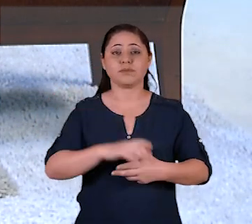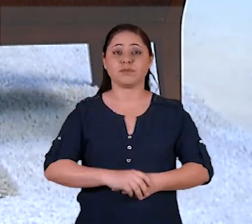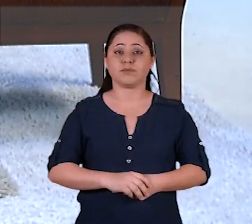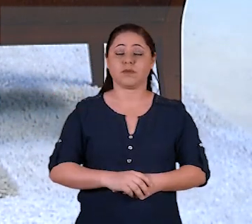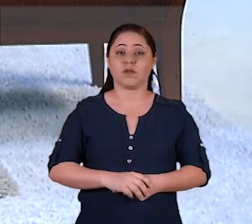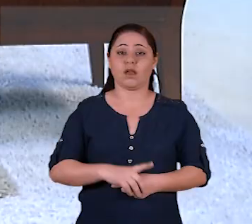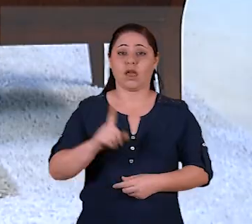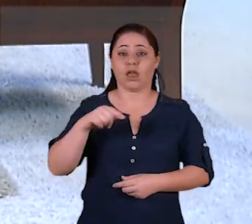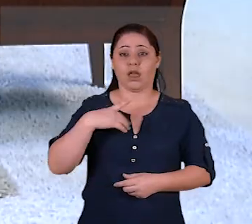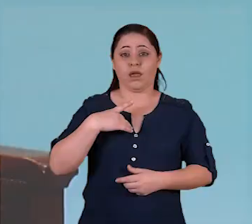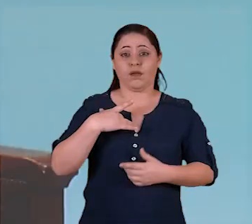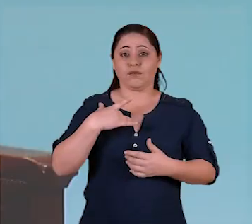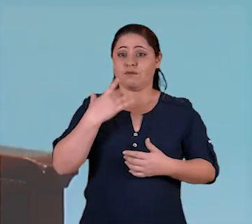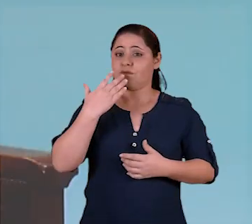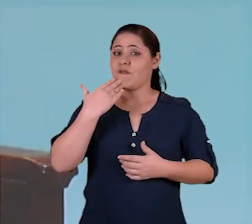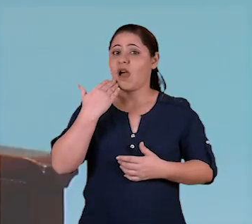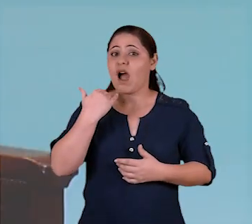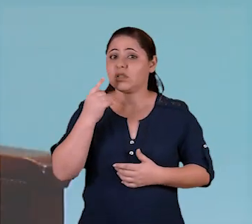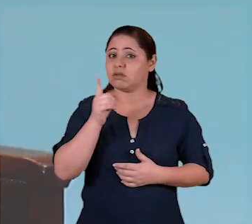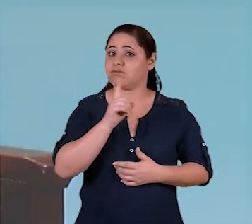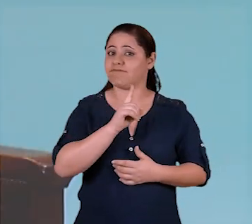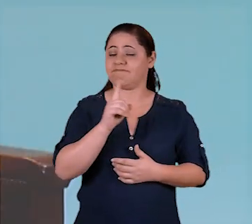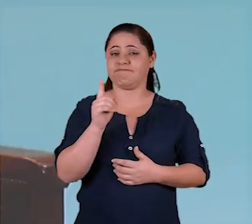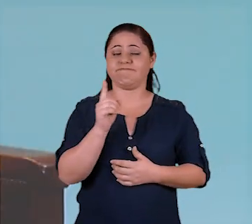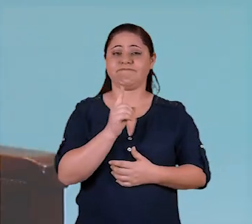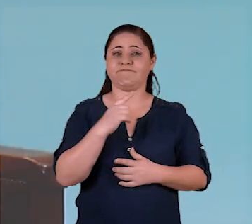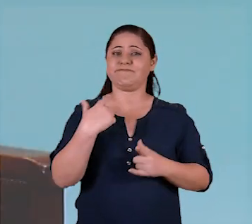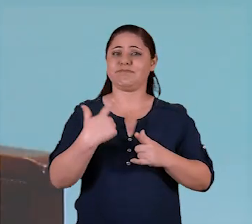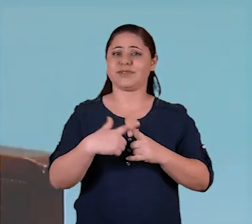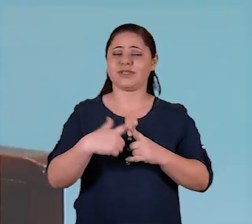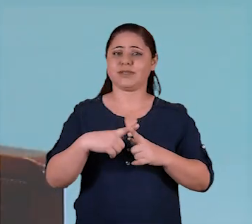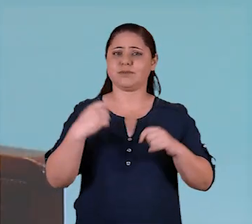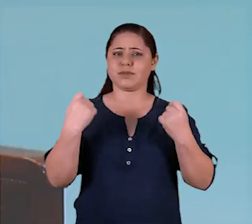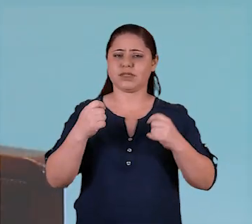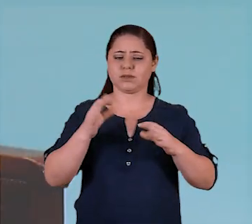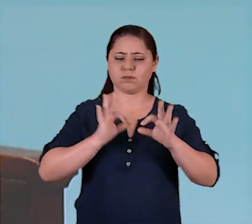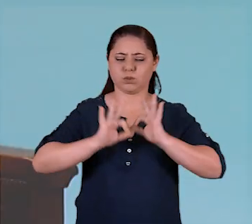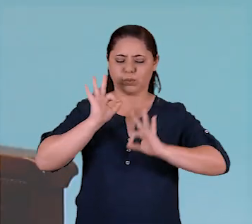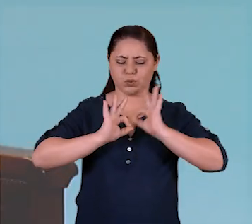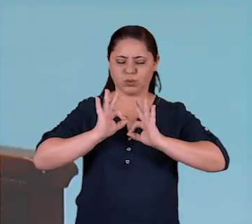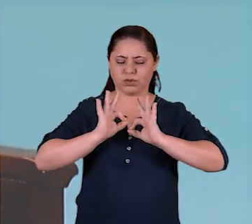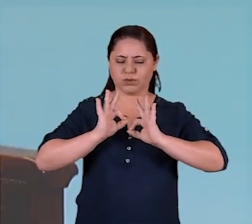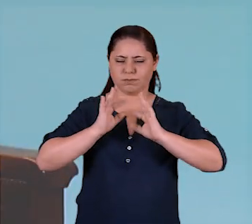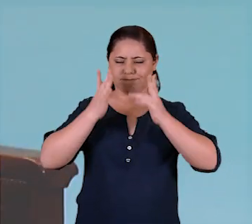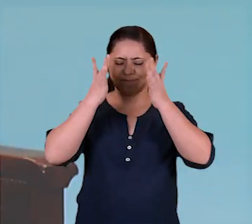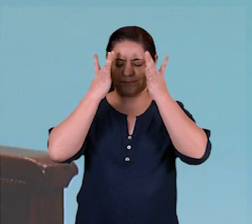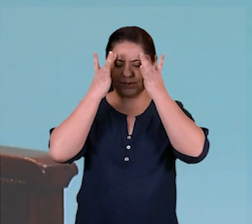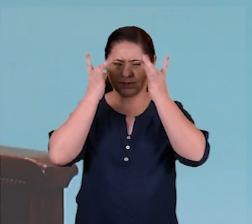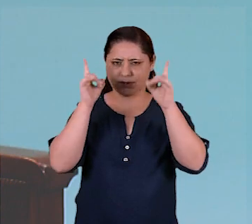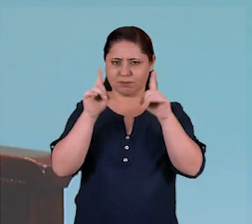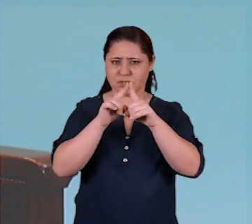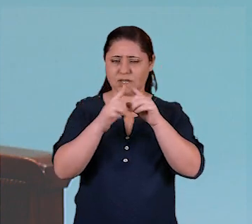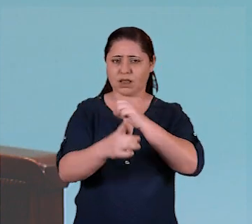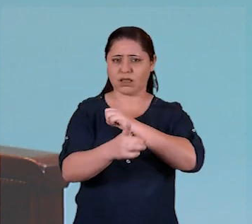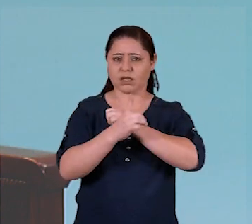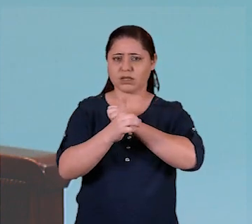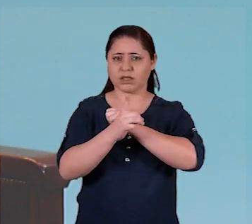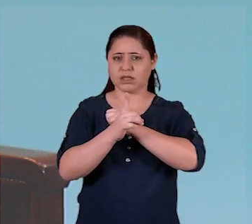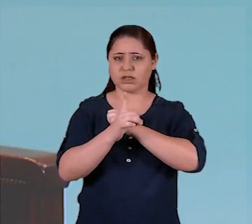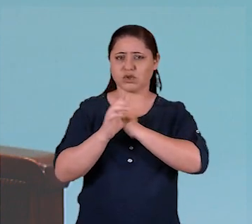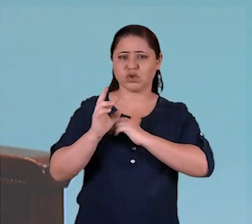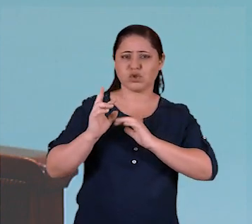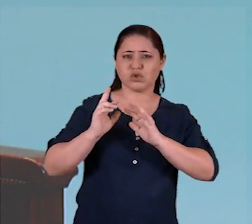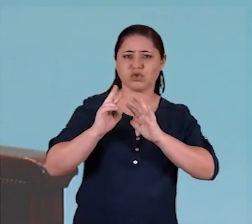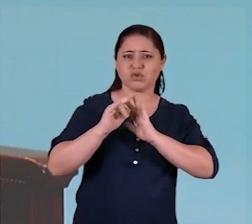Olha, não é uma situação muito fácil, porque você tem que estar preparada para atender. São situações